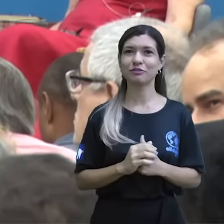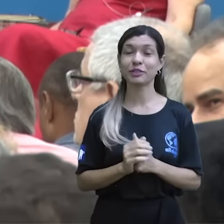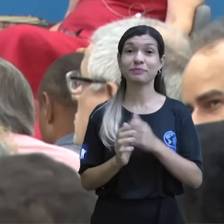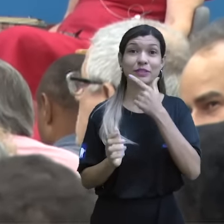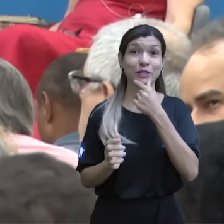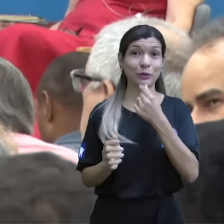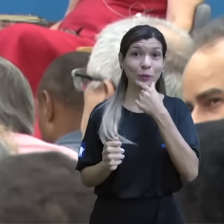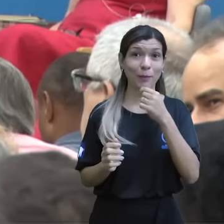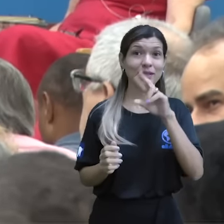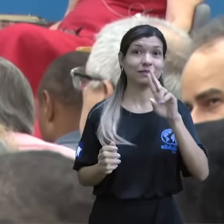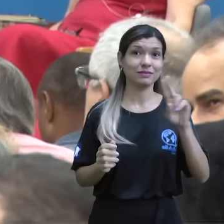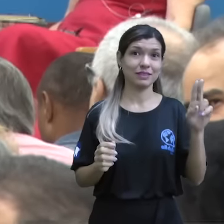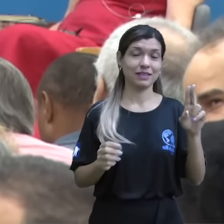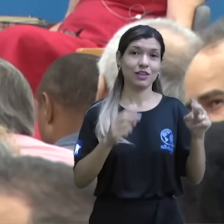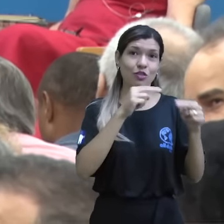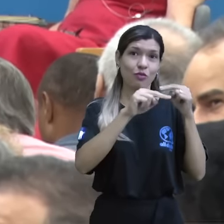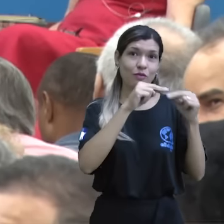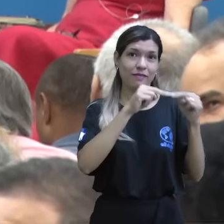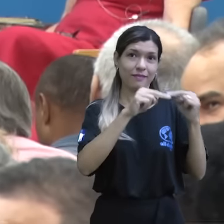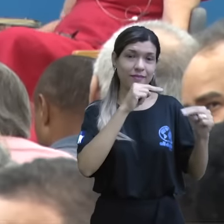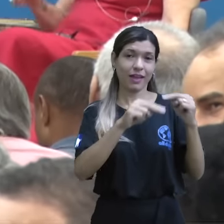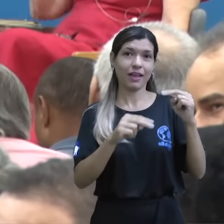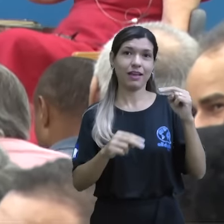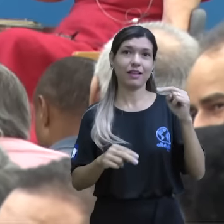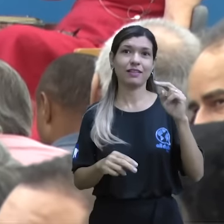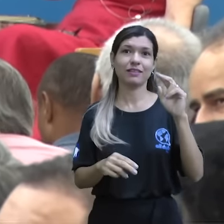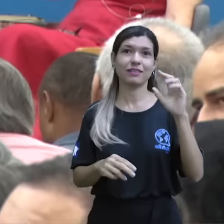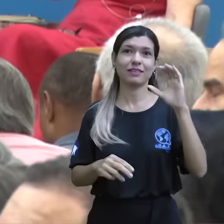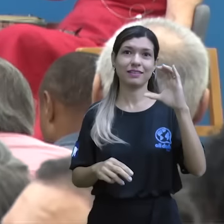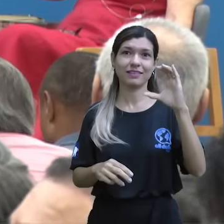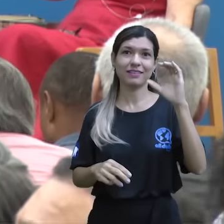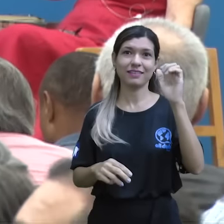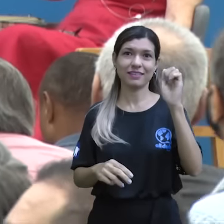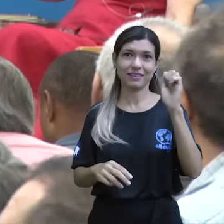obra comporta heróis? Que heróis são esses e como eles são?